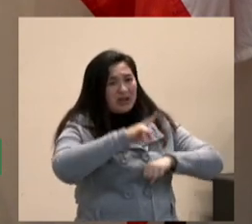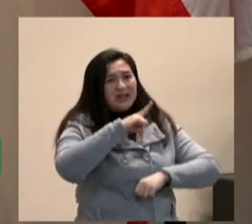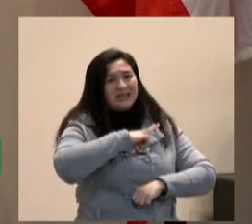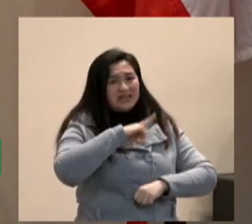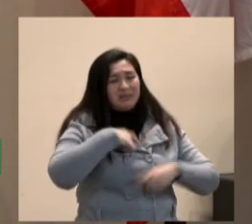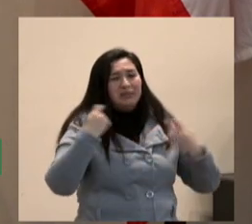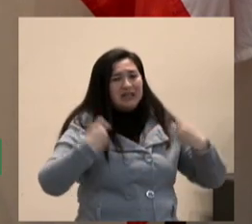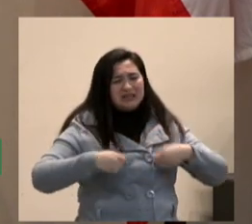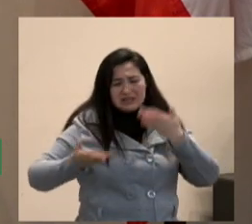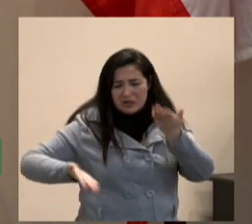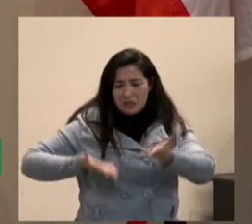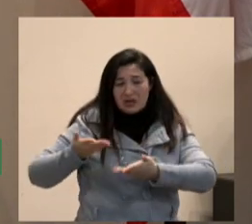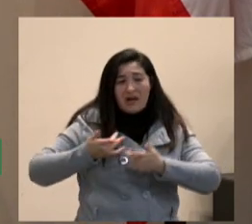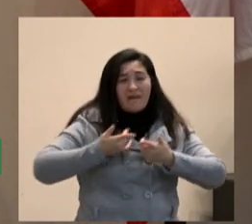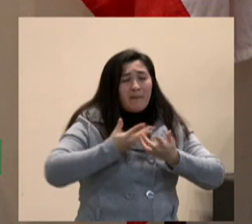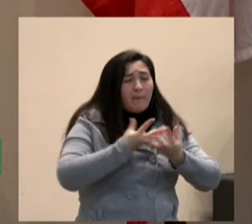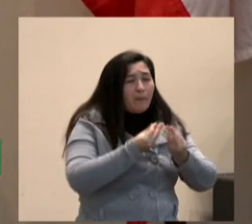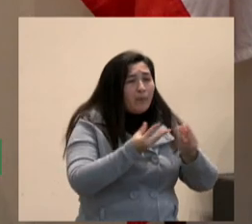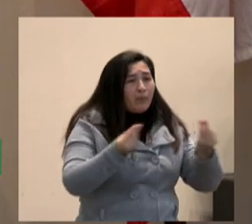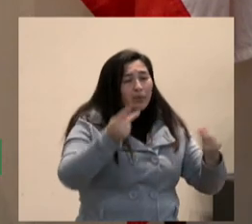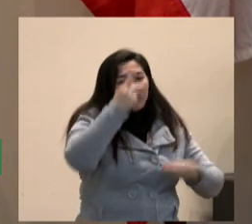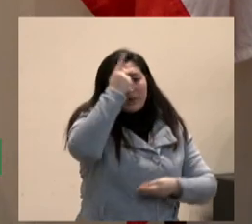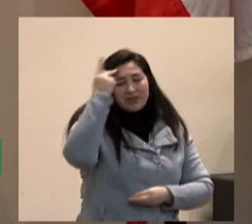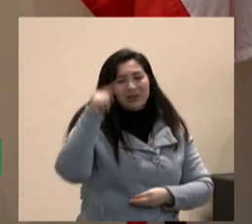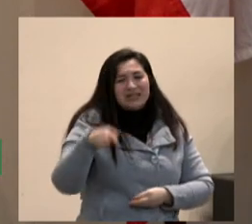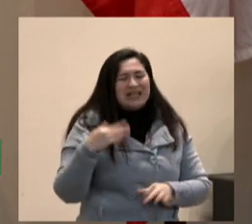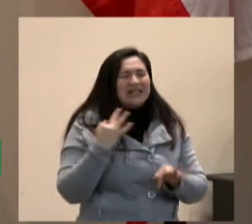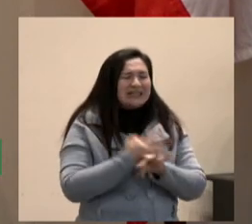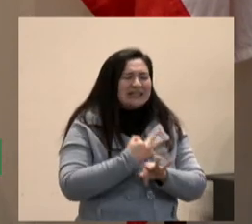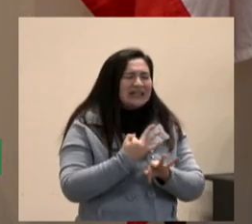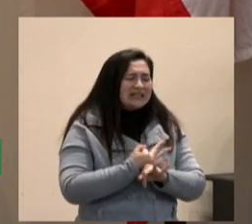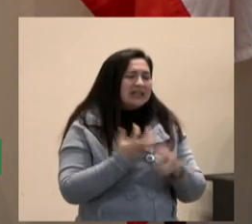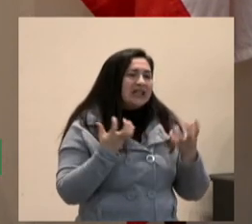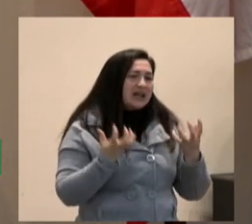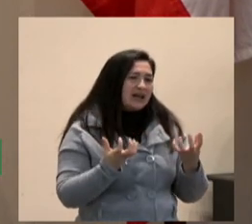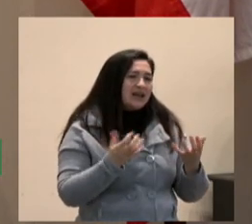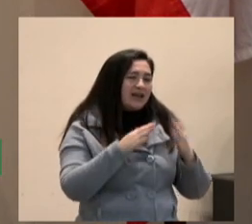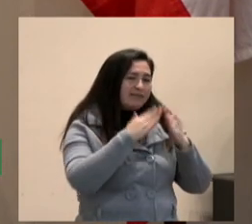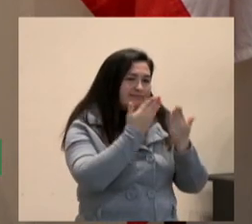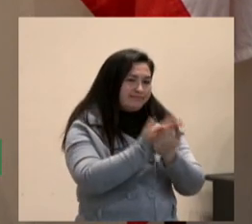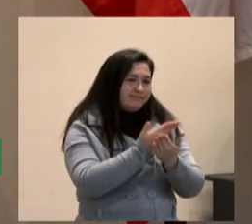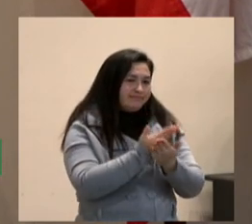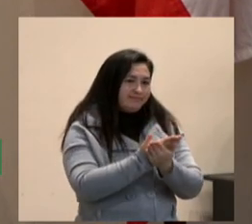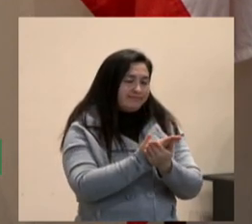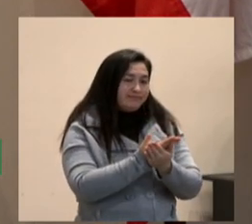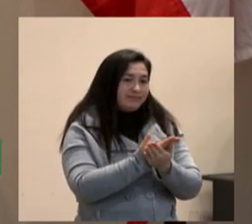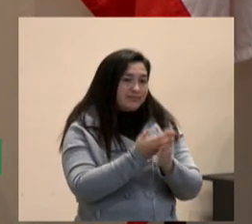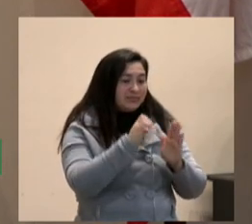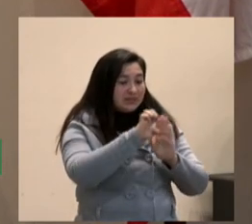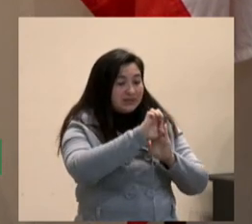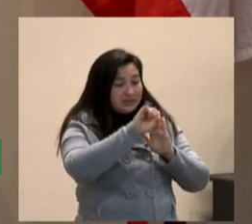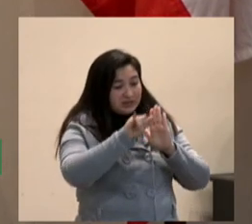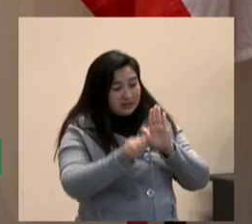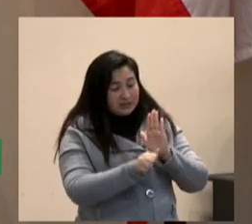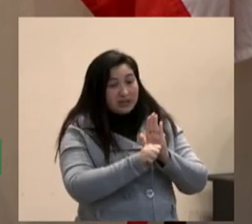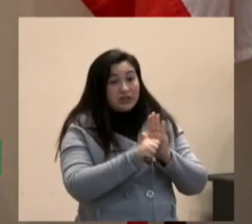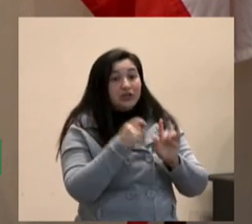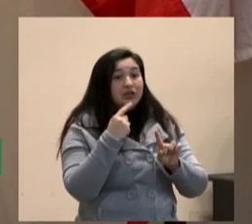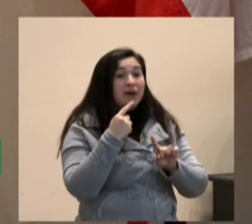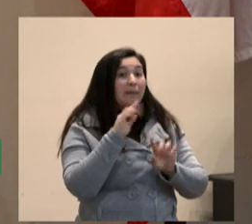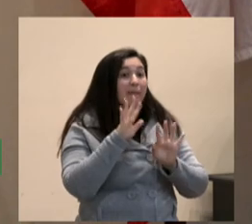Milhares de pessoas que tentam concluir seus estudos na EJA não o fazem porque a EJA só é ofertada à